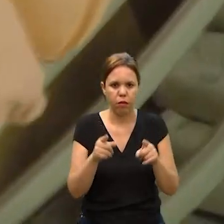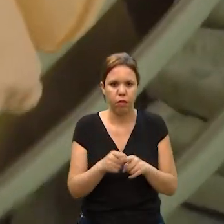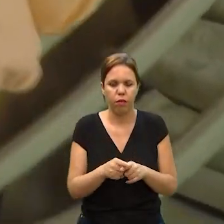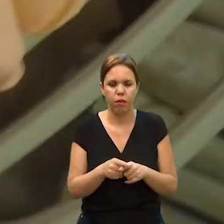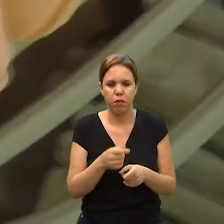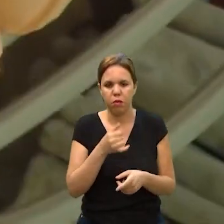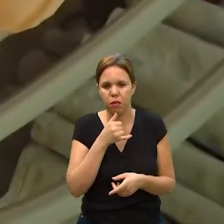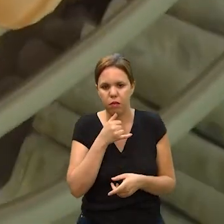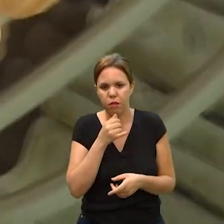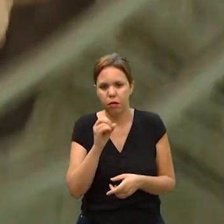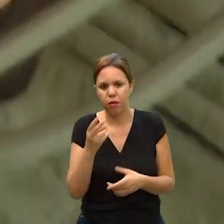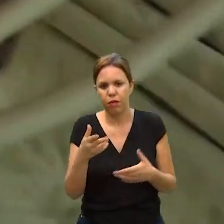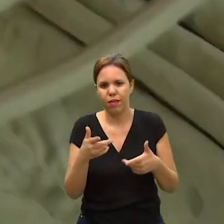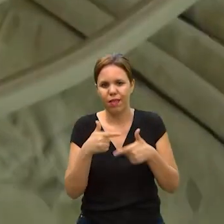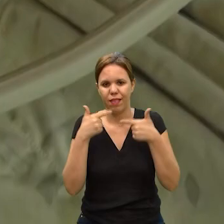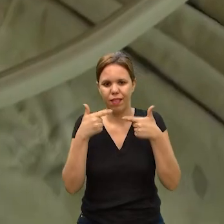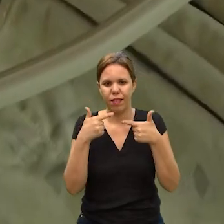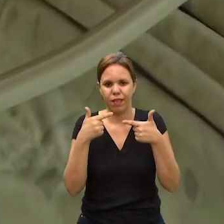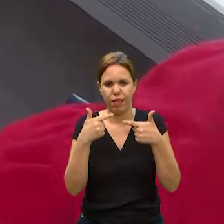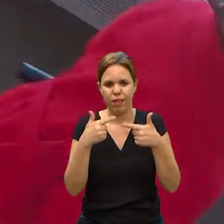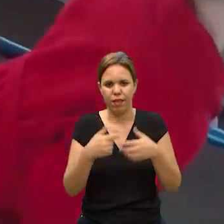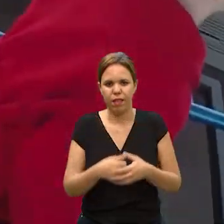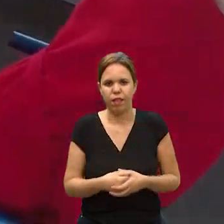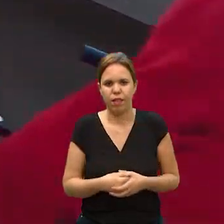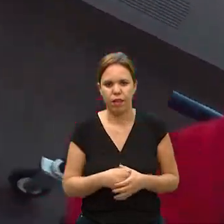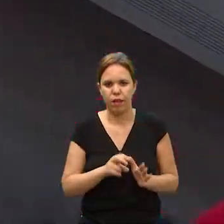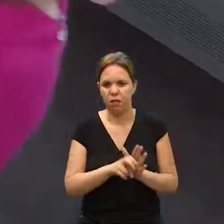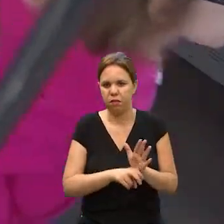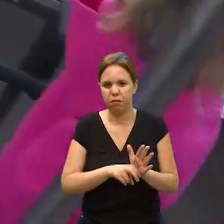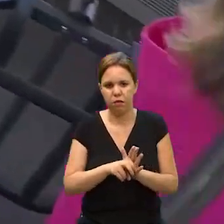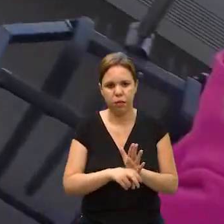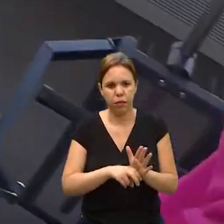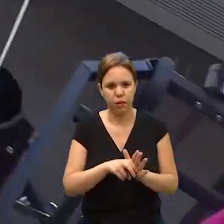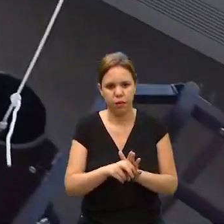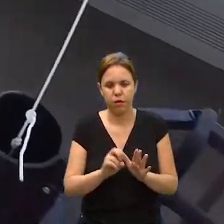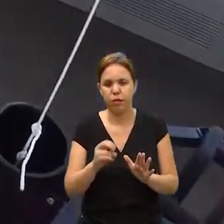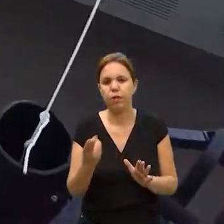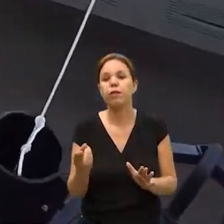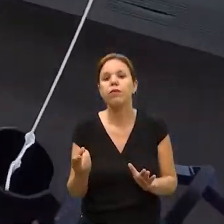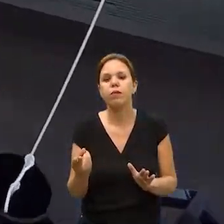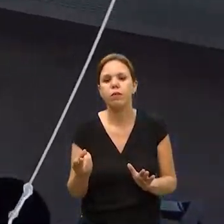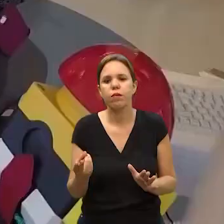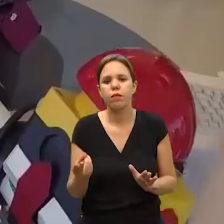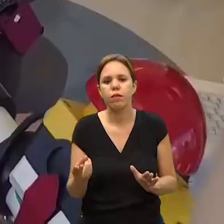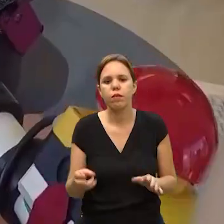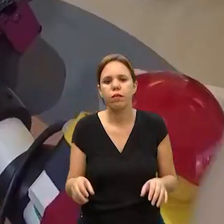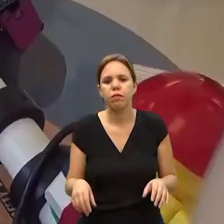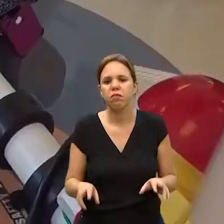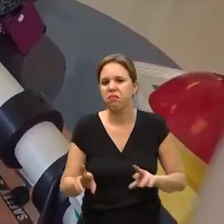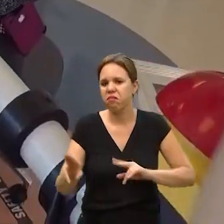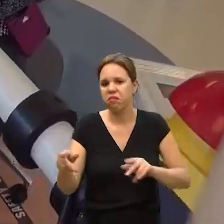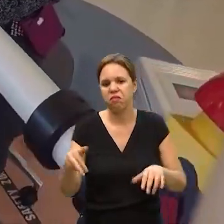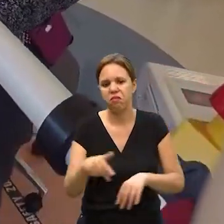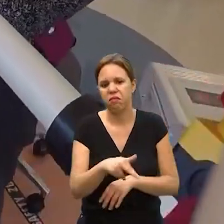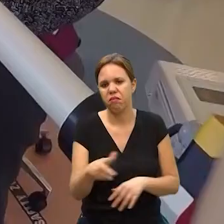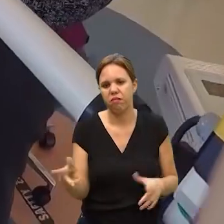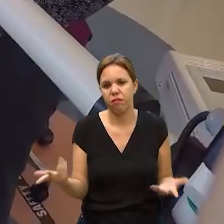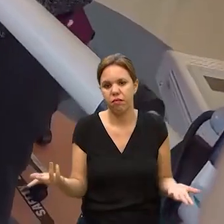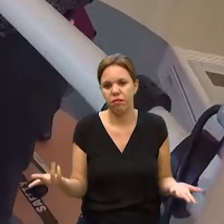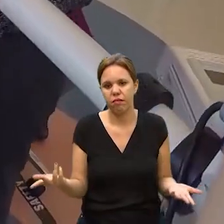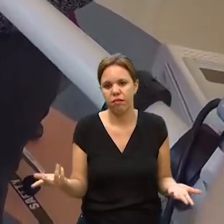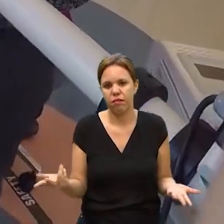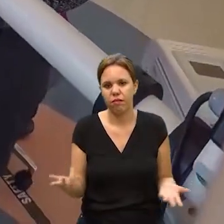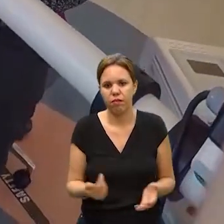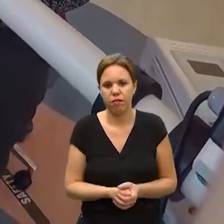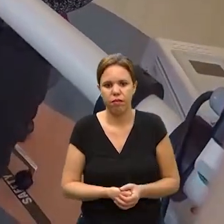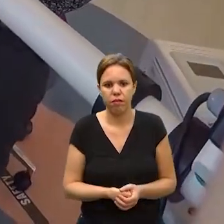normais, tristes ou contentes. Cadeira de rodas ou a pé? É indiferente, há que